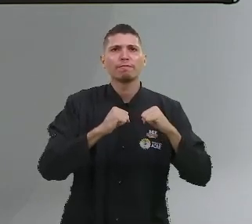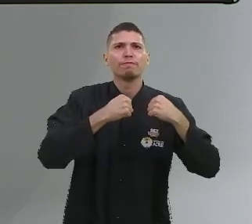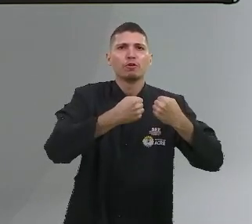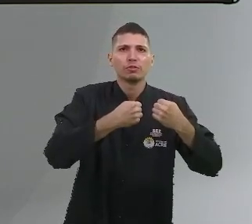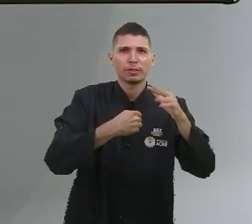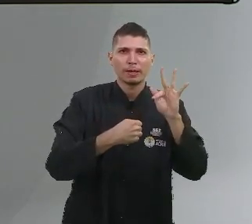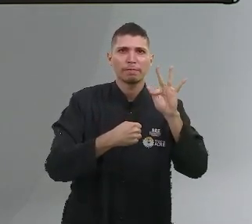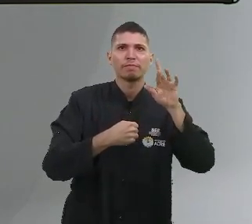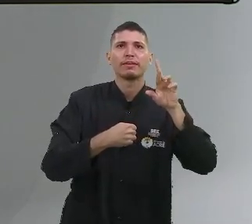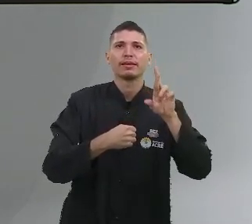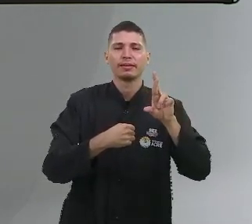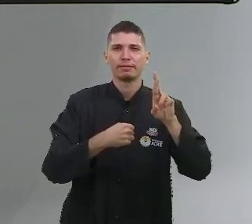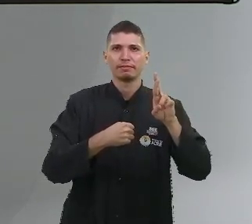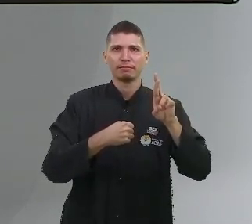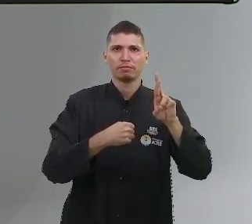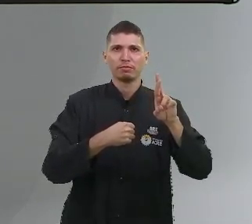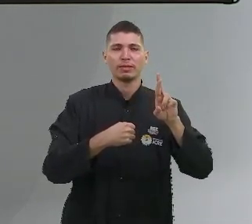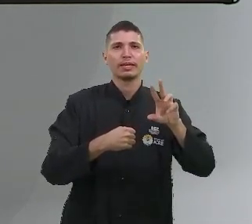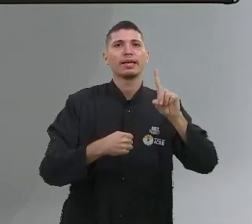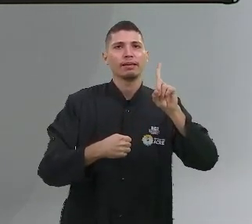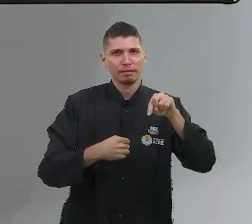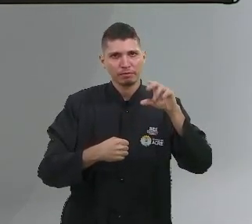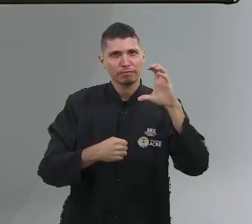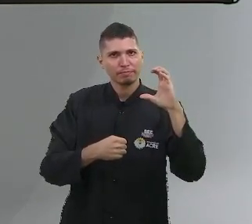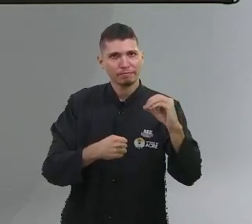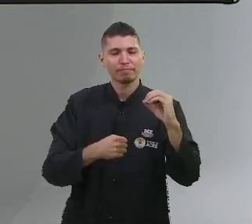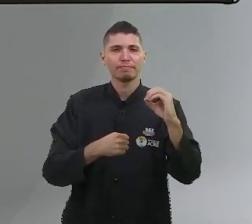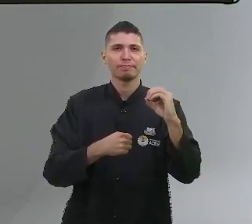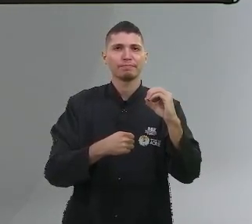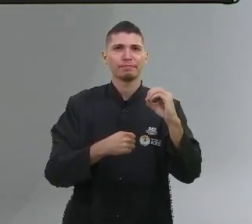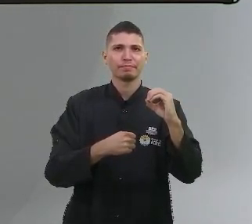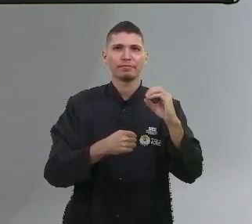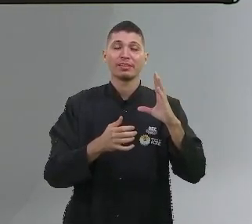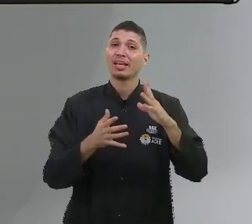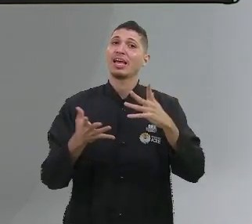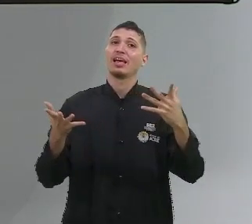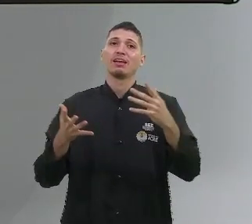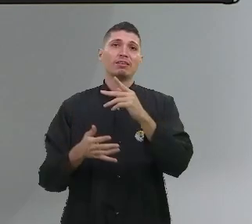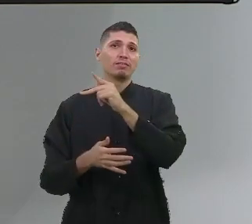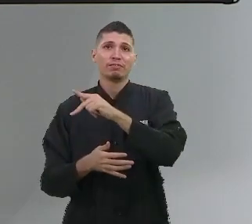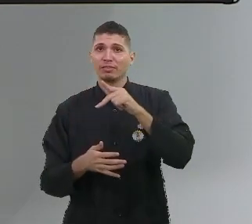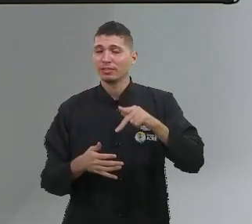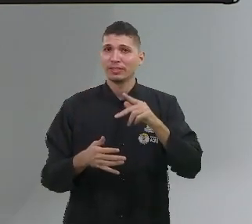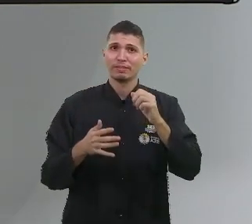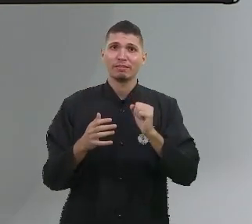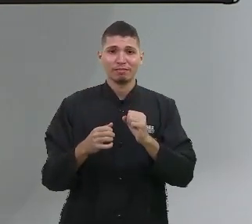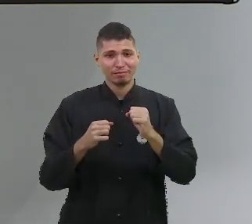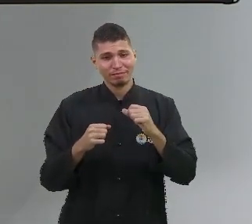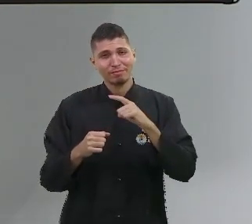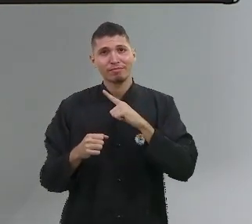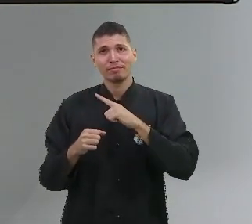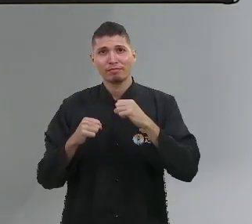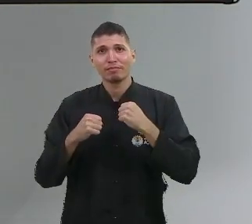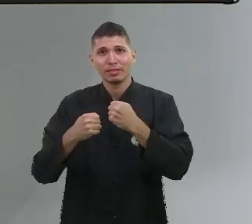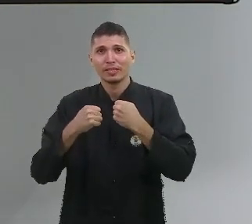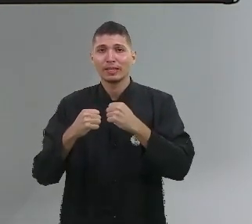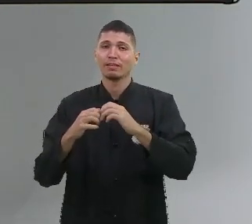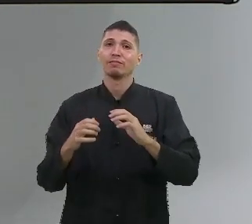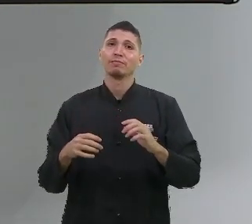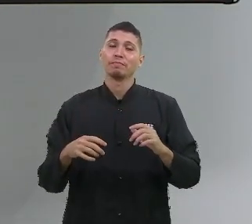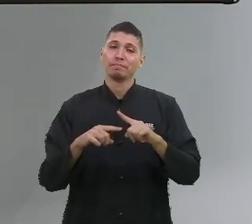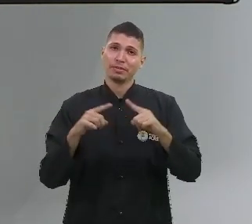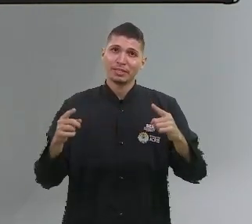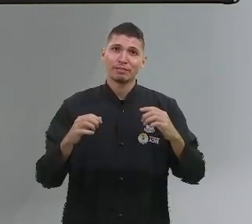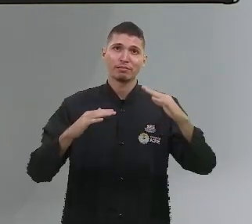dele é zero, tá? Ah, professor, vai estar atuando força? Vai estar, mas elas vão estar o quê? Em equilíbrio